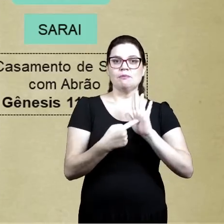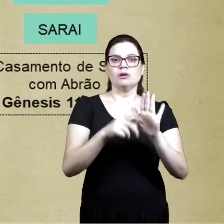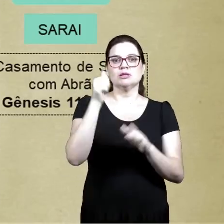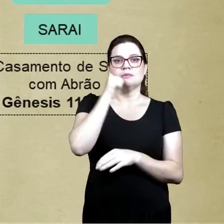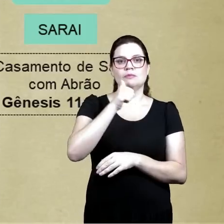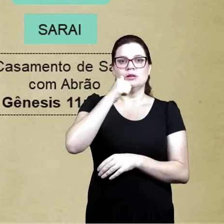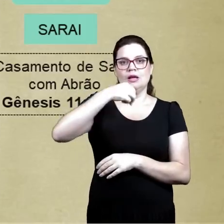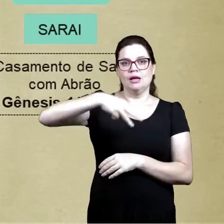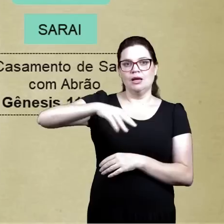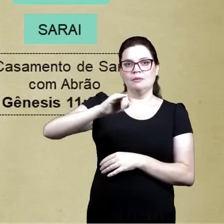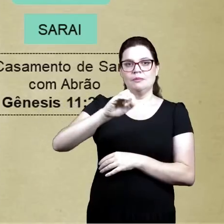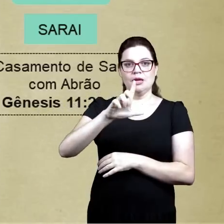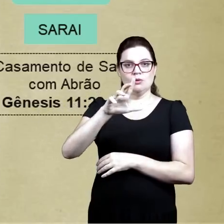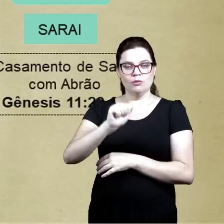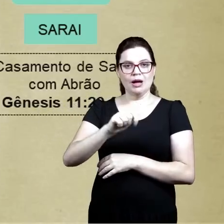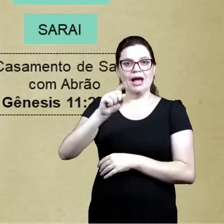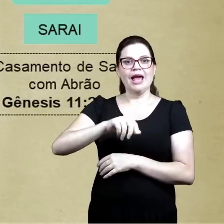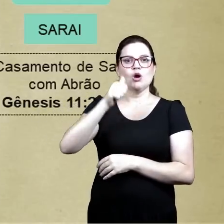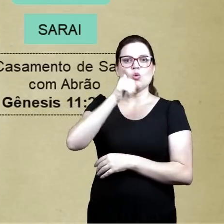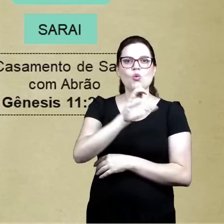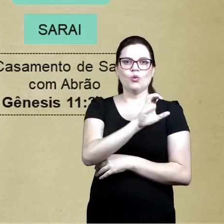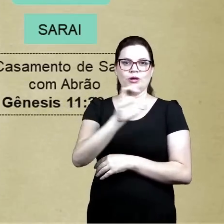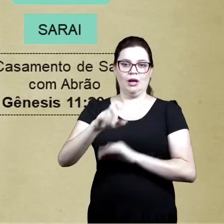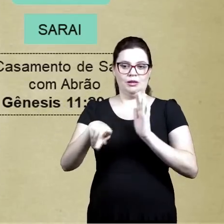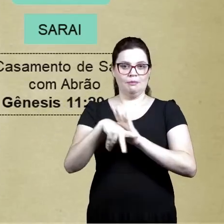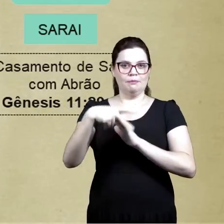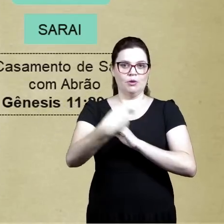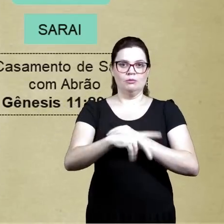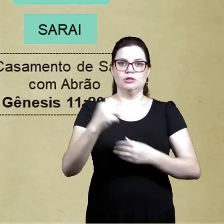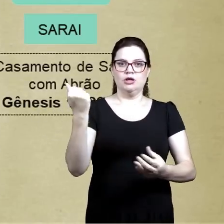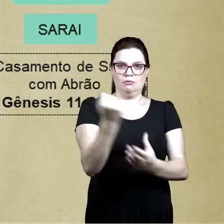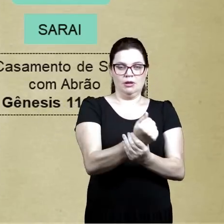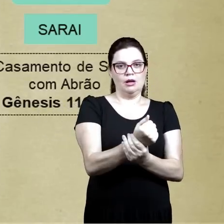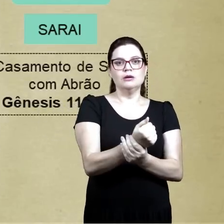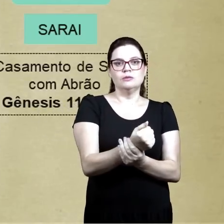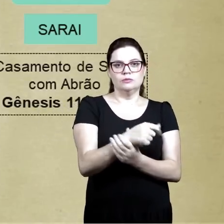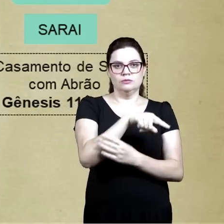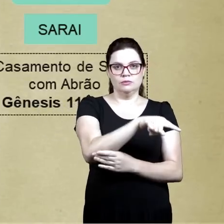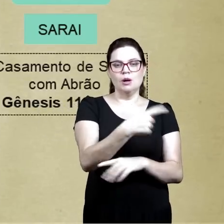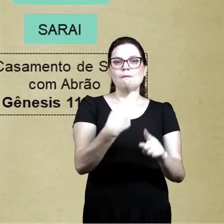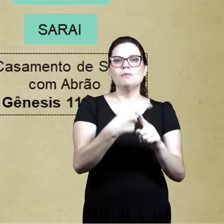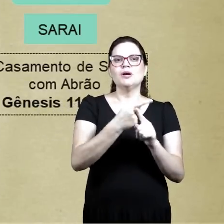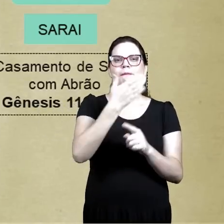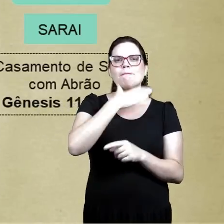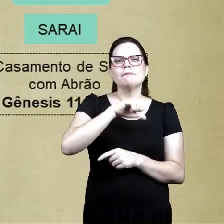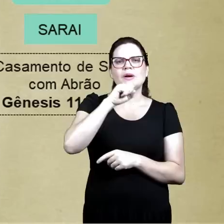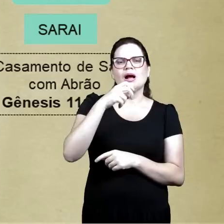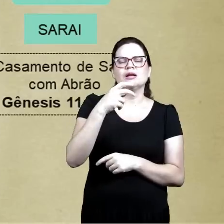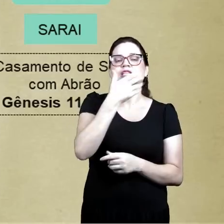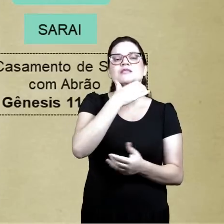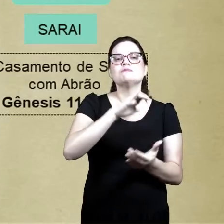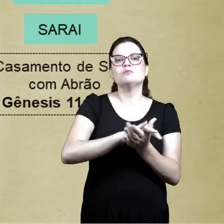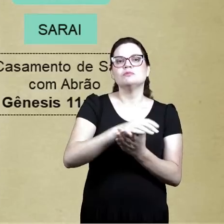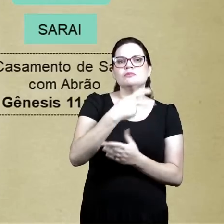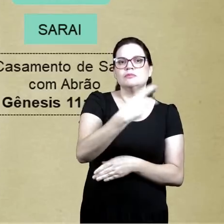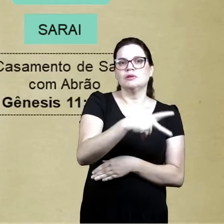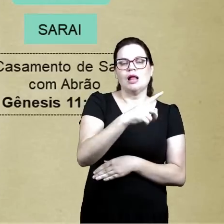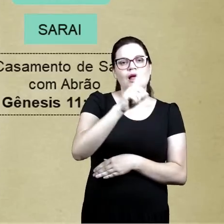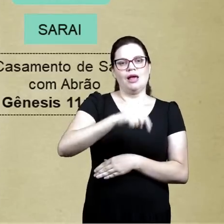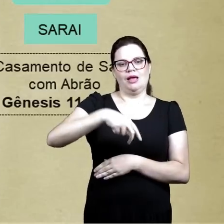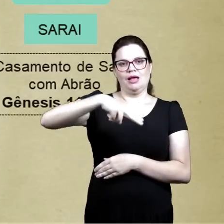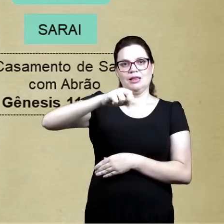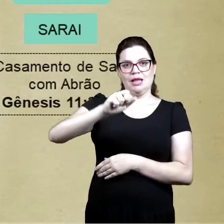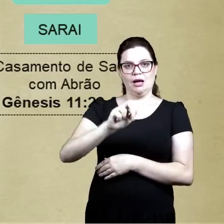foi a esposa de Naor, irmão de Abraão também. E ela era filha de